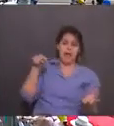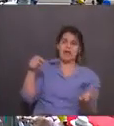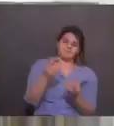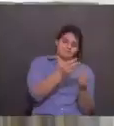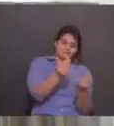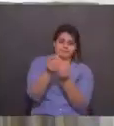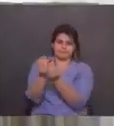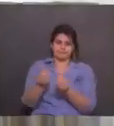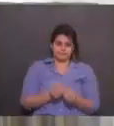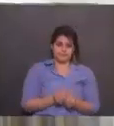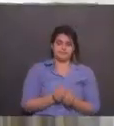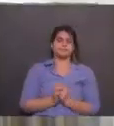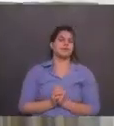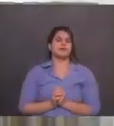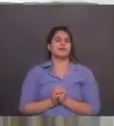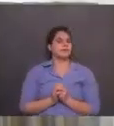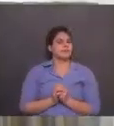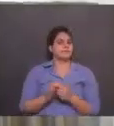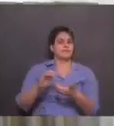Esta solidariedade